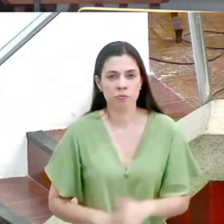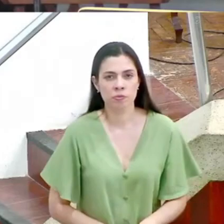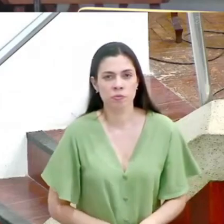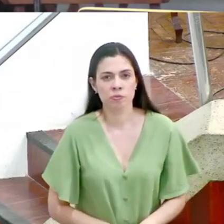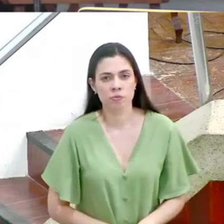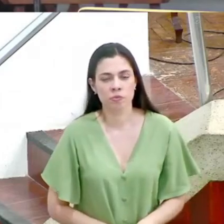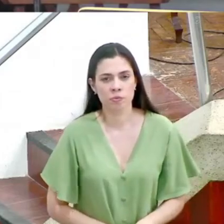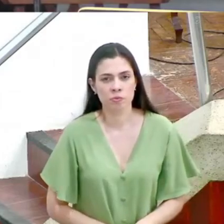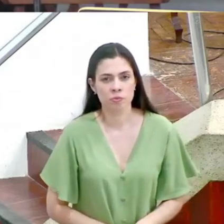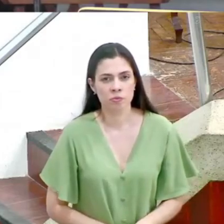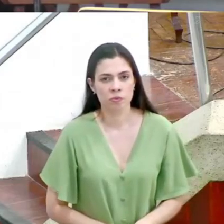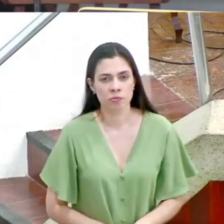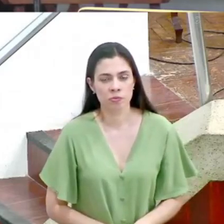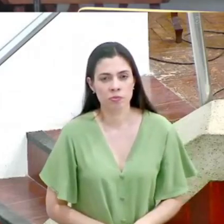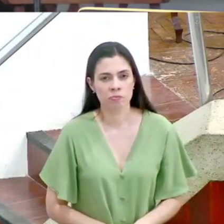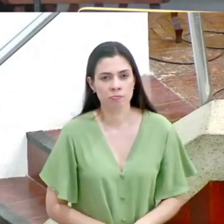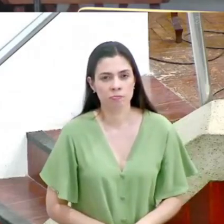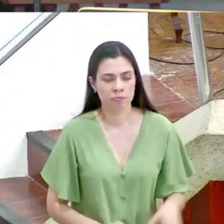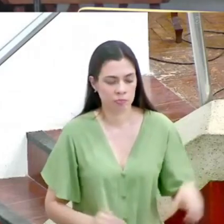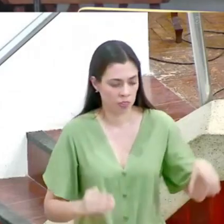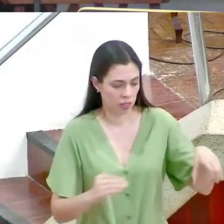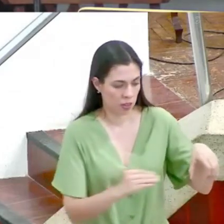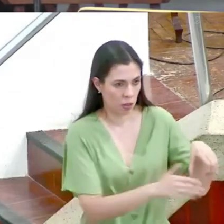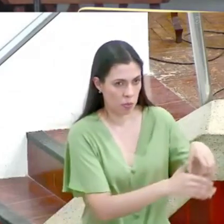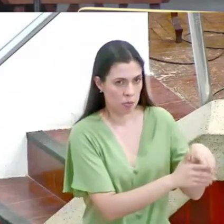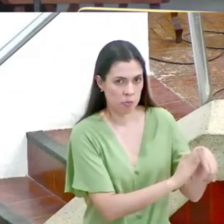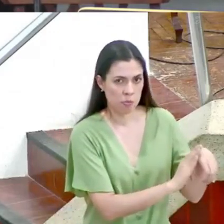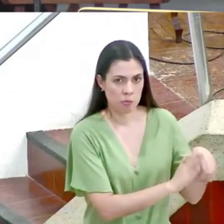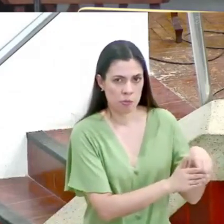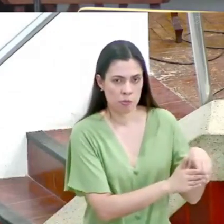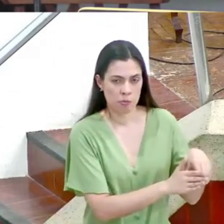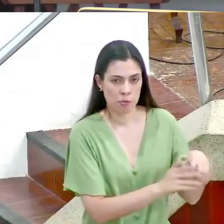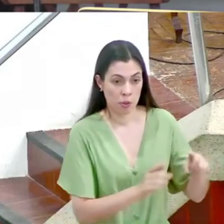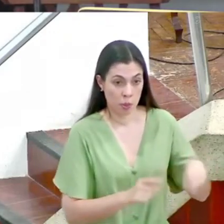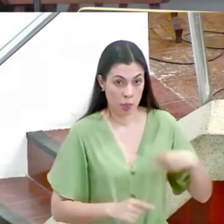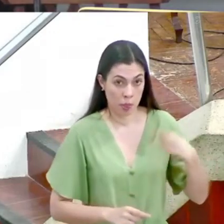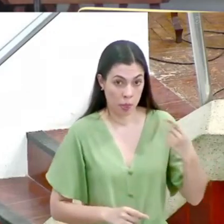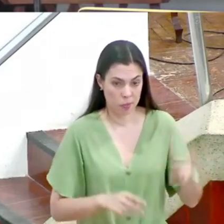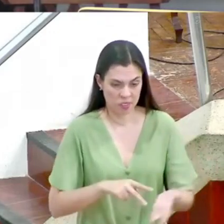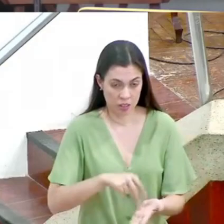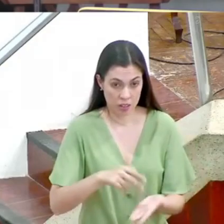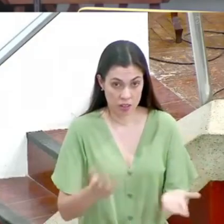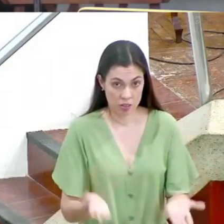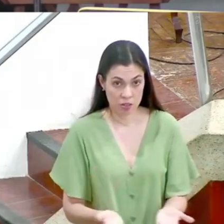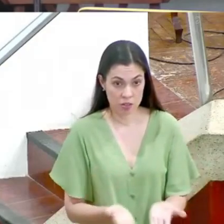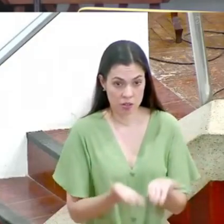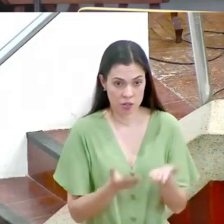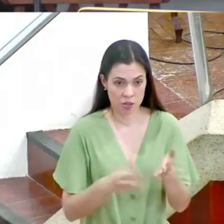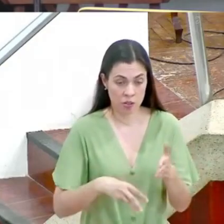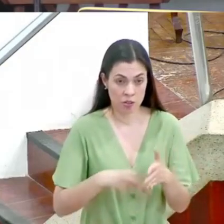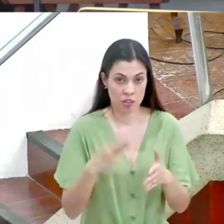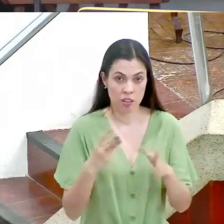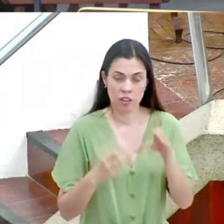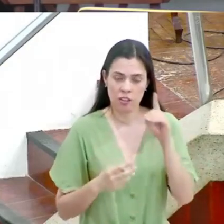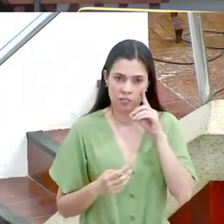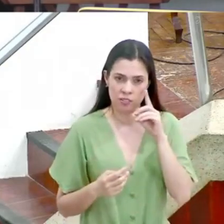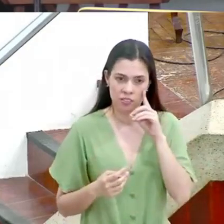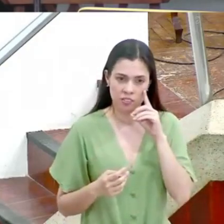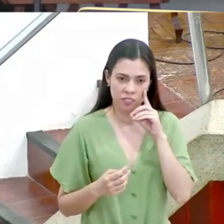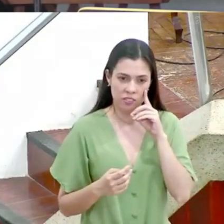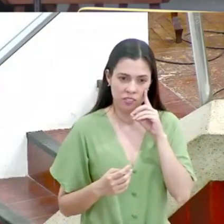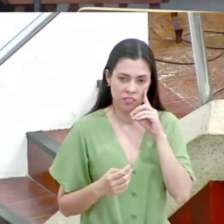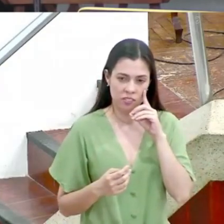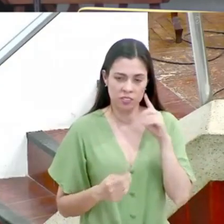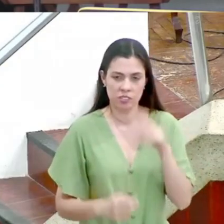escrituras e que foi sepultado e ressuscitou ao terceiro dia